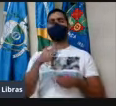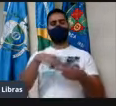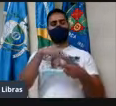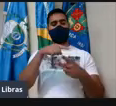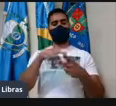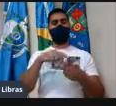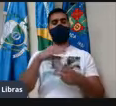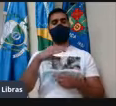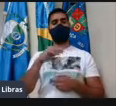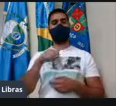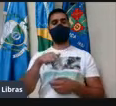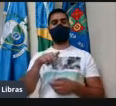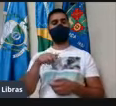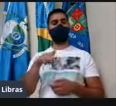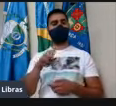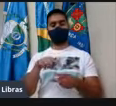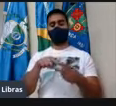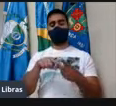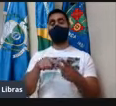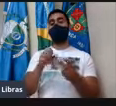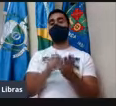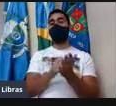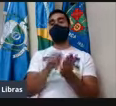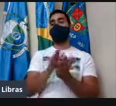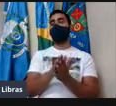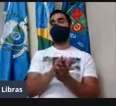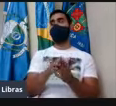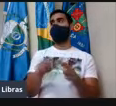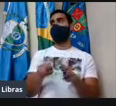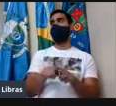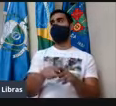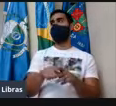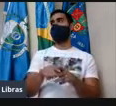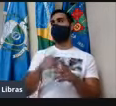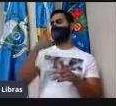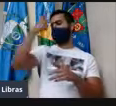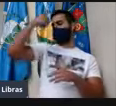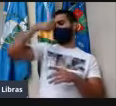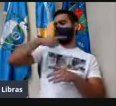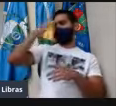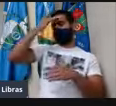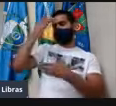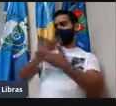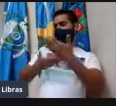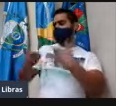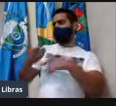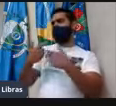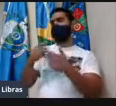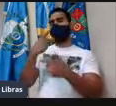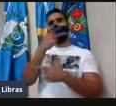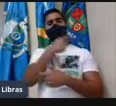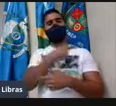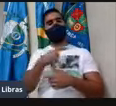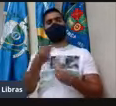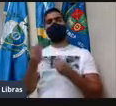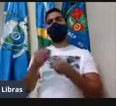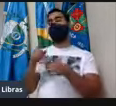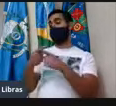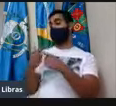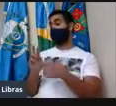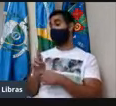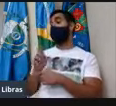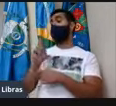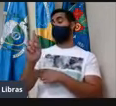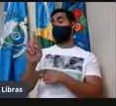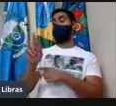calque, essa questão das multas, e para mim que é o principal, a humanização do servidor. O que a tua gestão pode falar para a gente, como representante